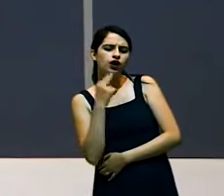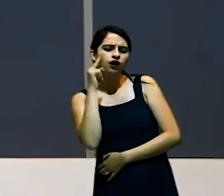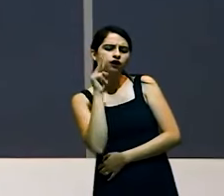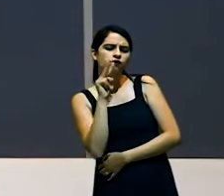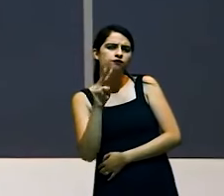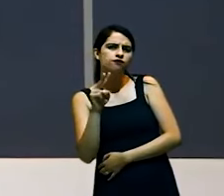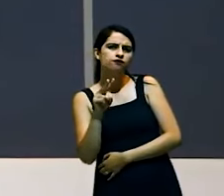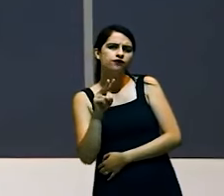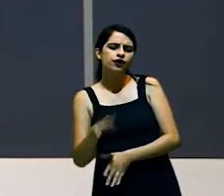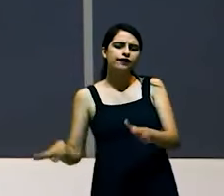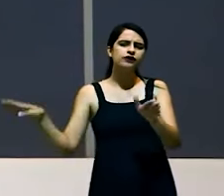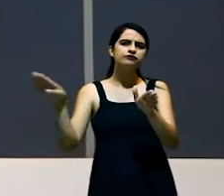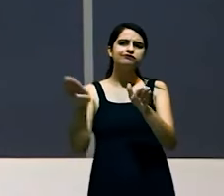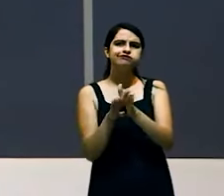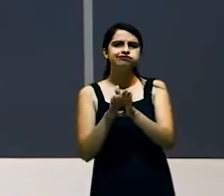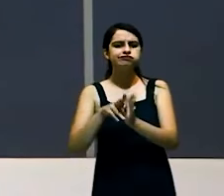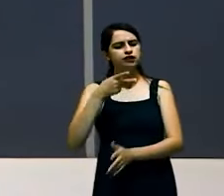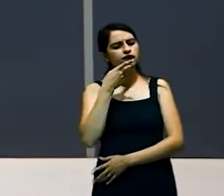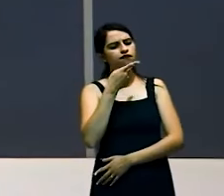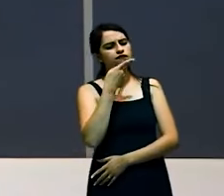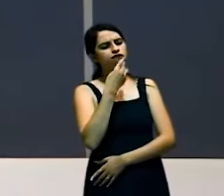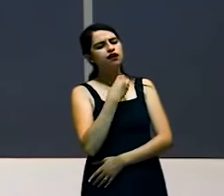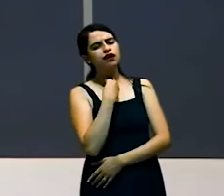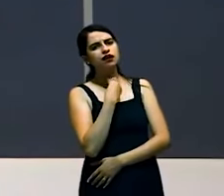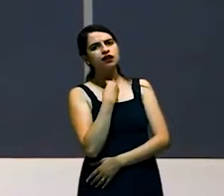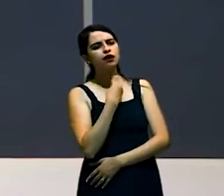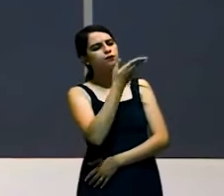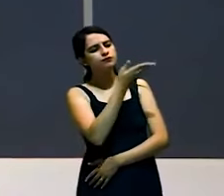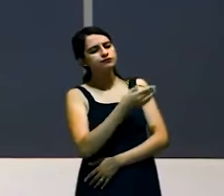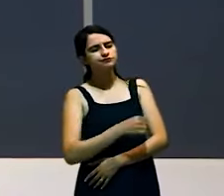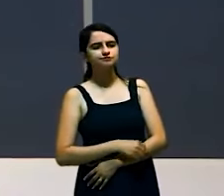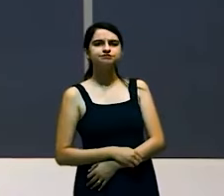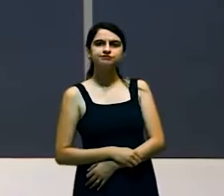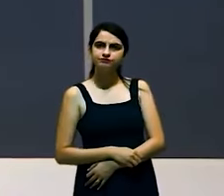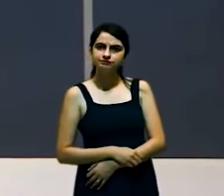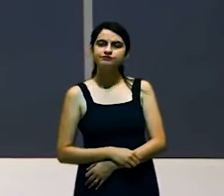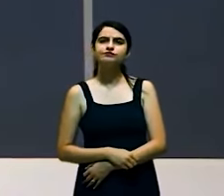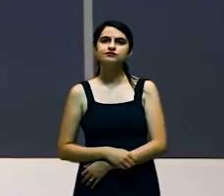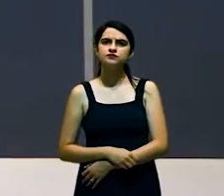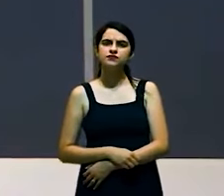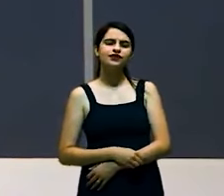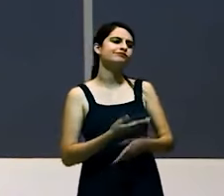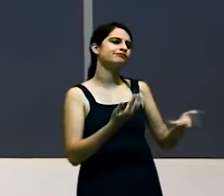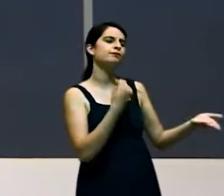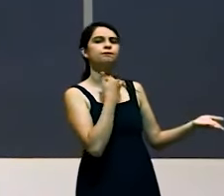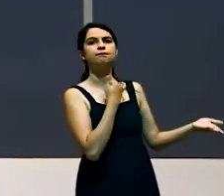E Ele chega e fala para Marta: Marta, ô